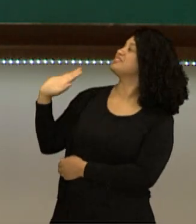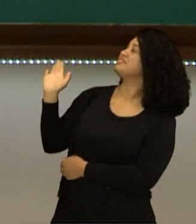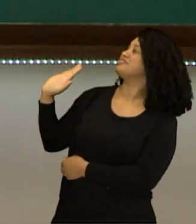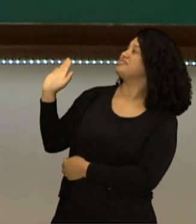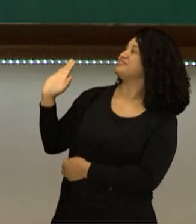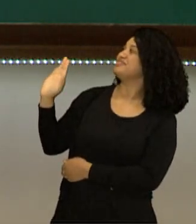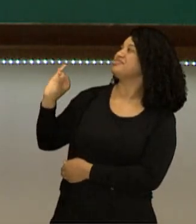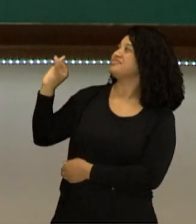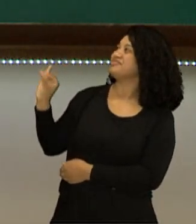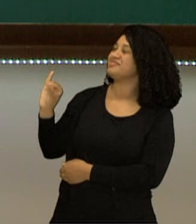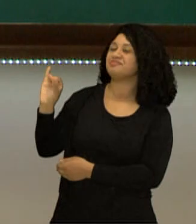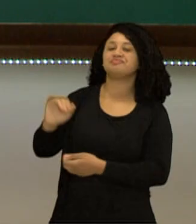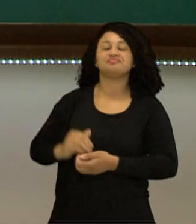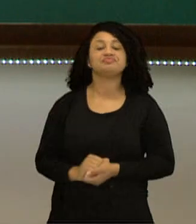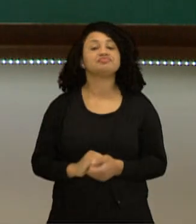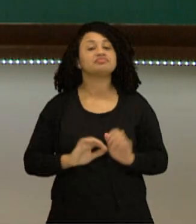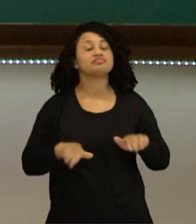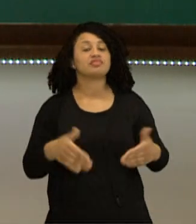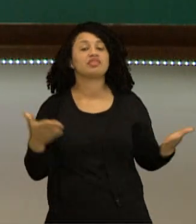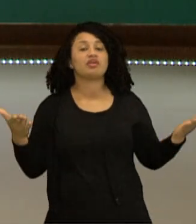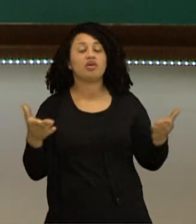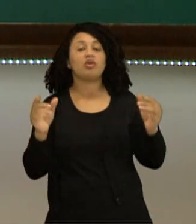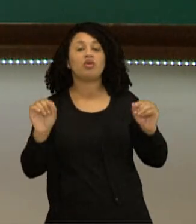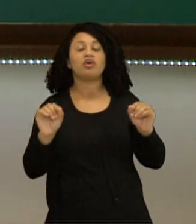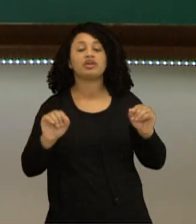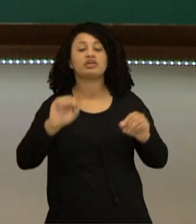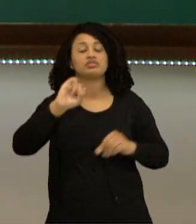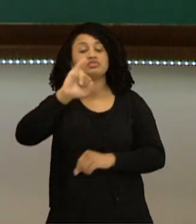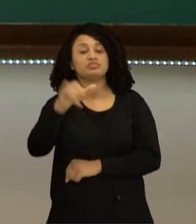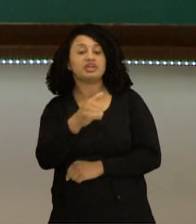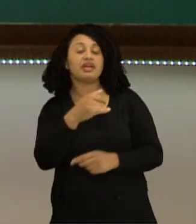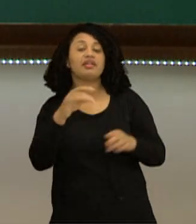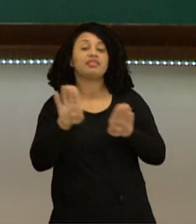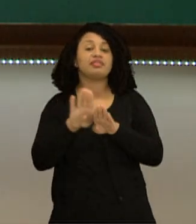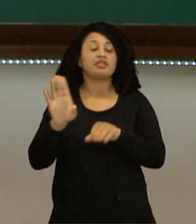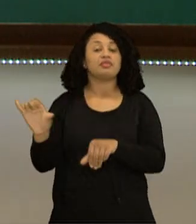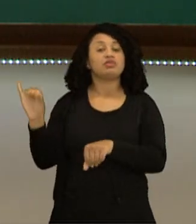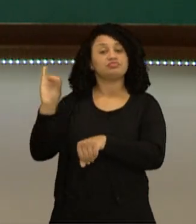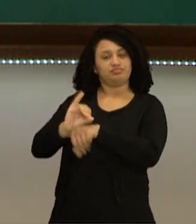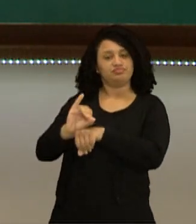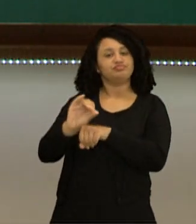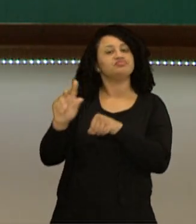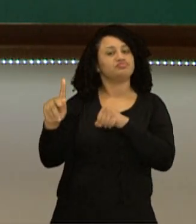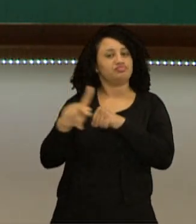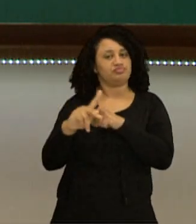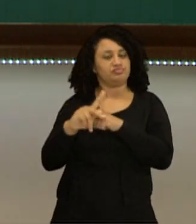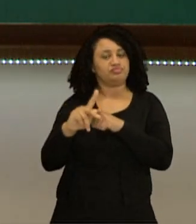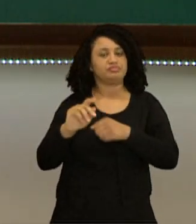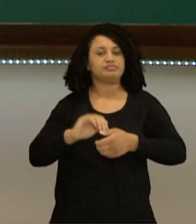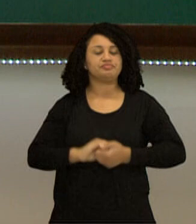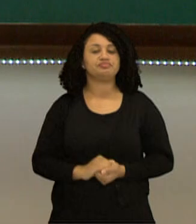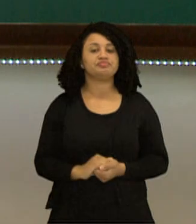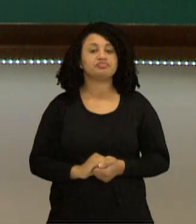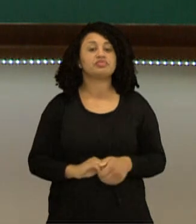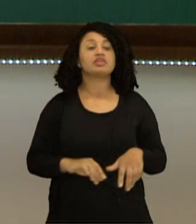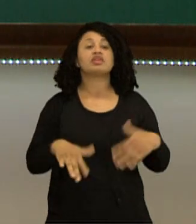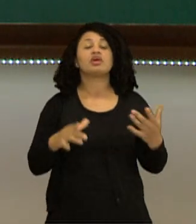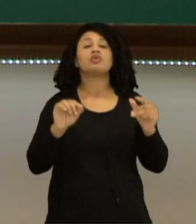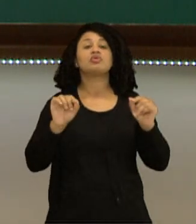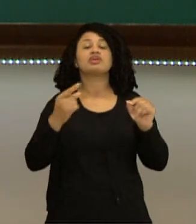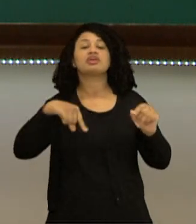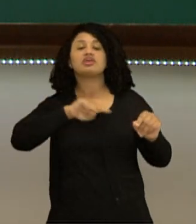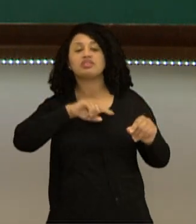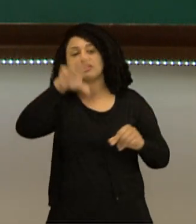are you? Vamos falar sobre subject and object pronouns. Vamos lá? Let's go! O que aprenderemos nessa